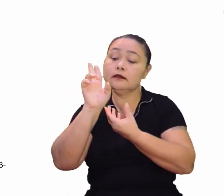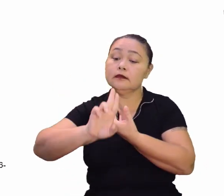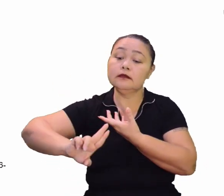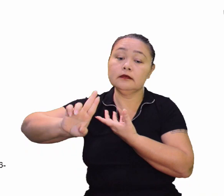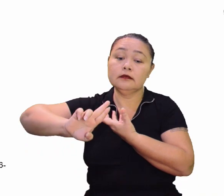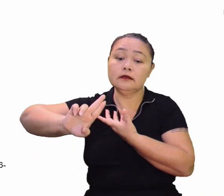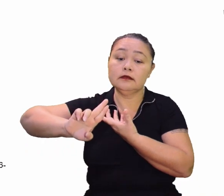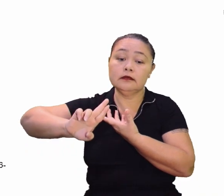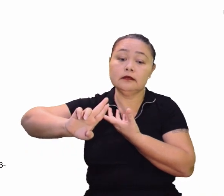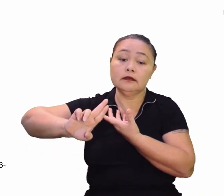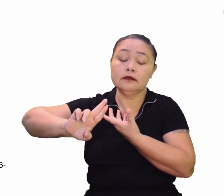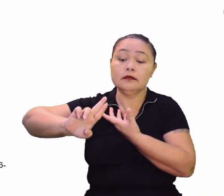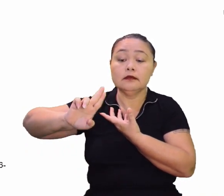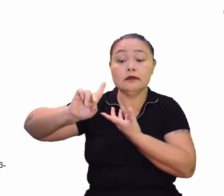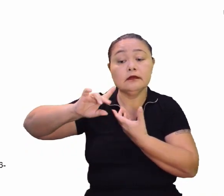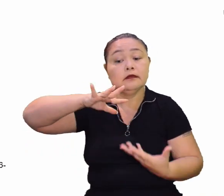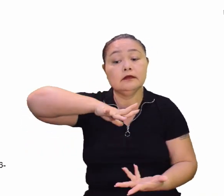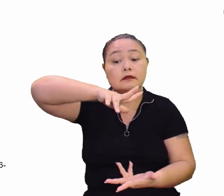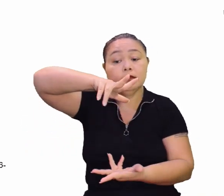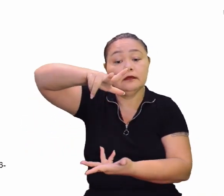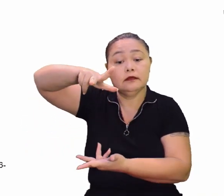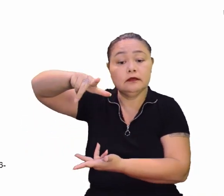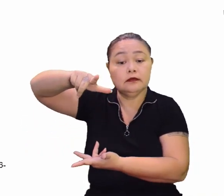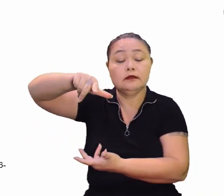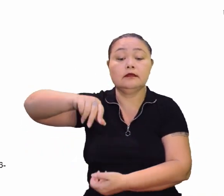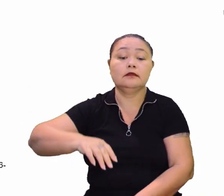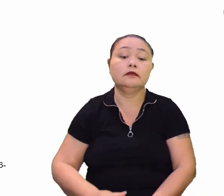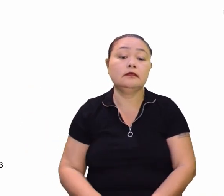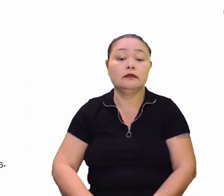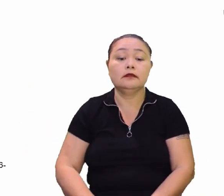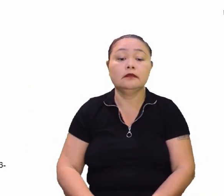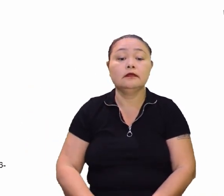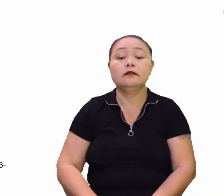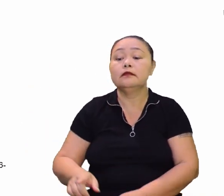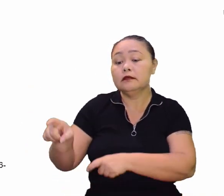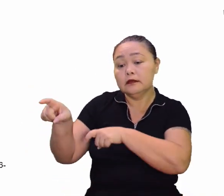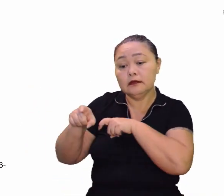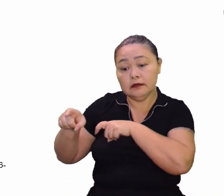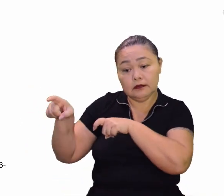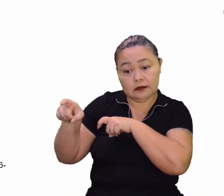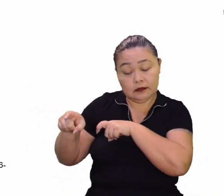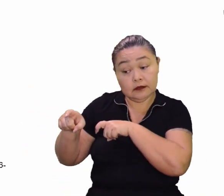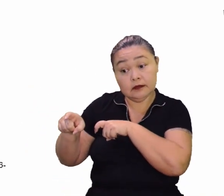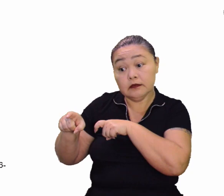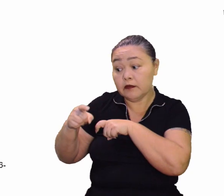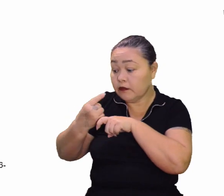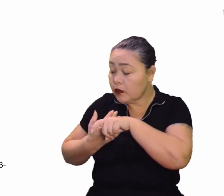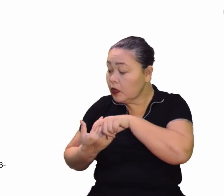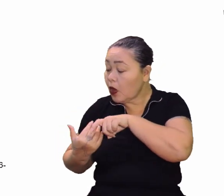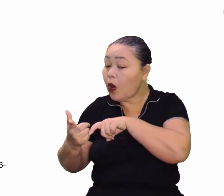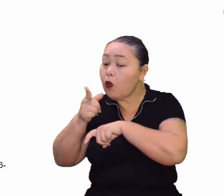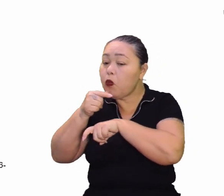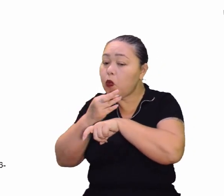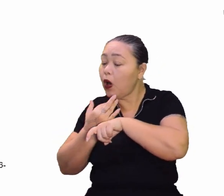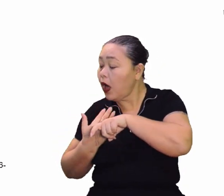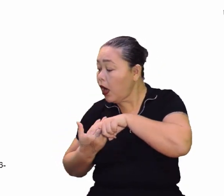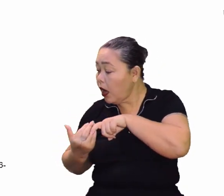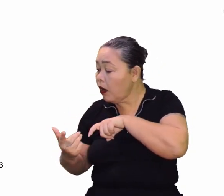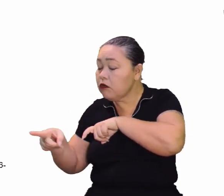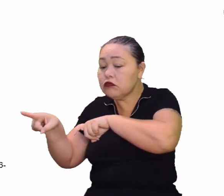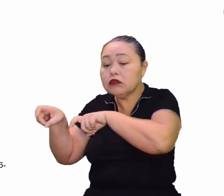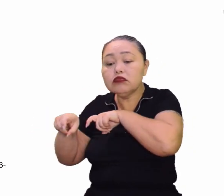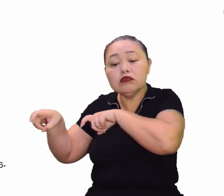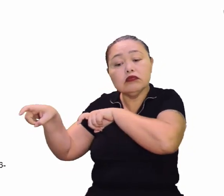usada a água no mundo? A agricultura é a que consome mais água.